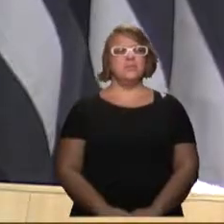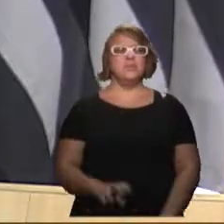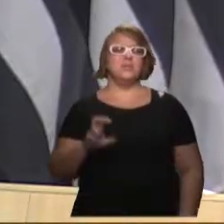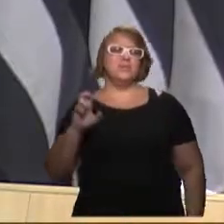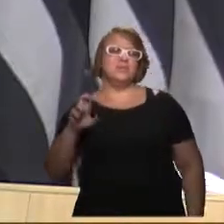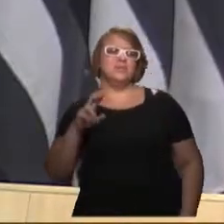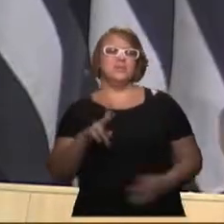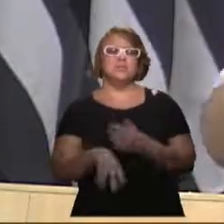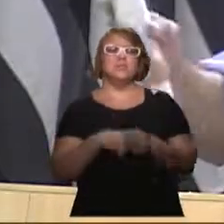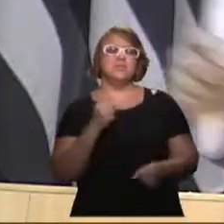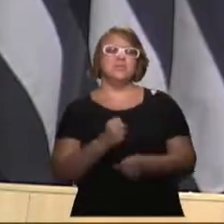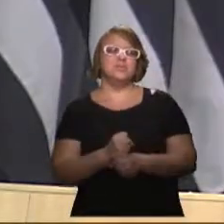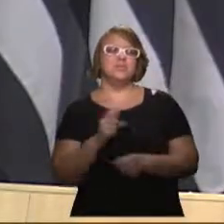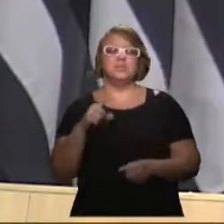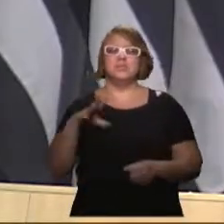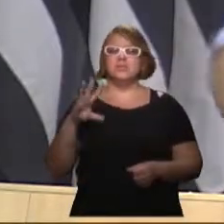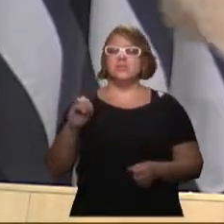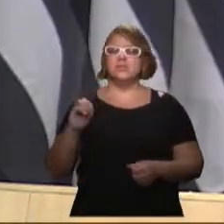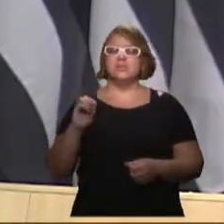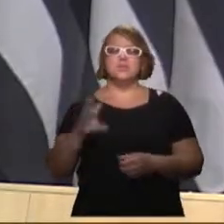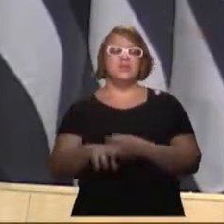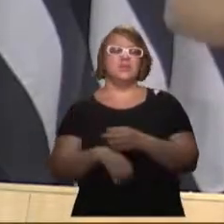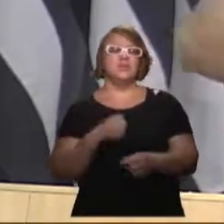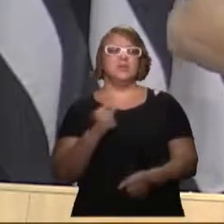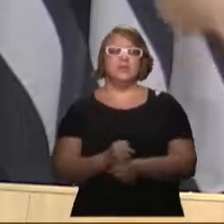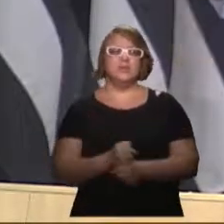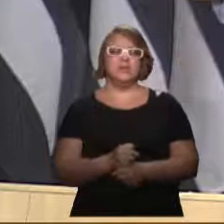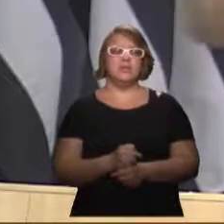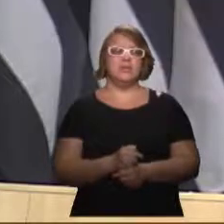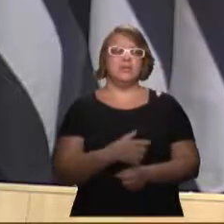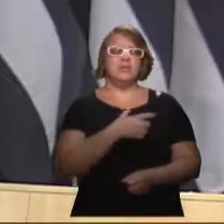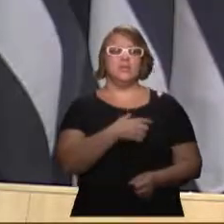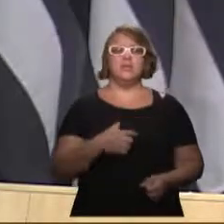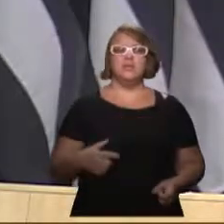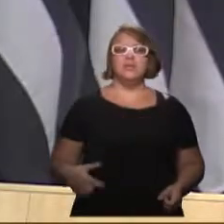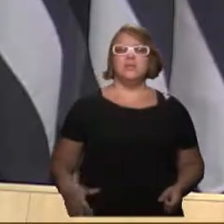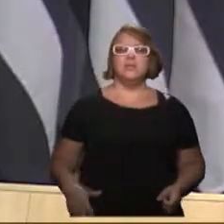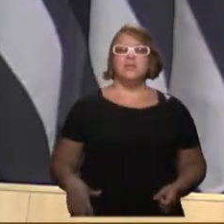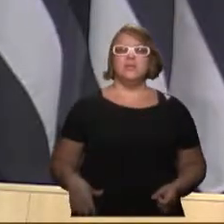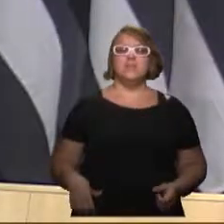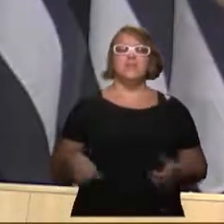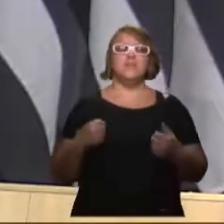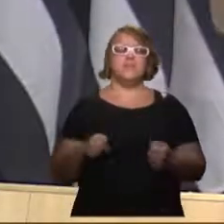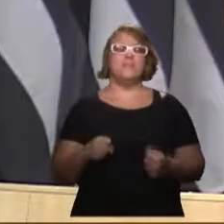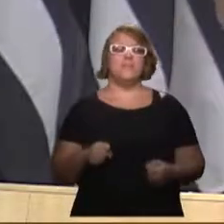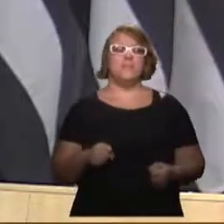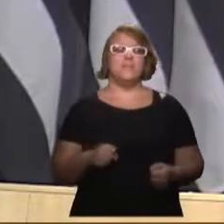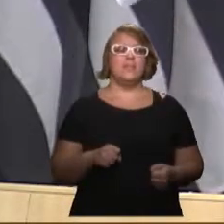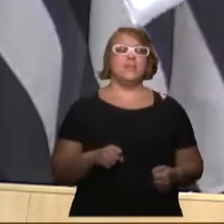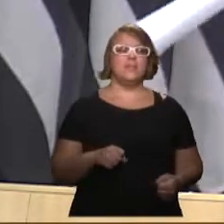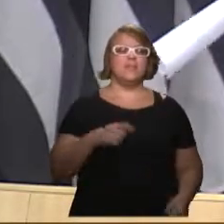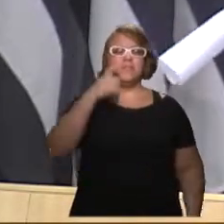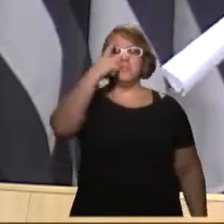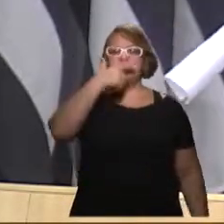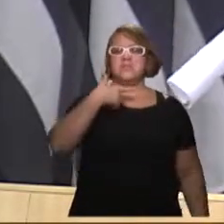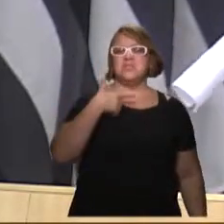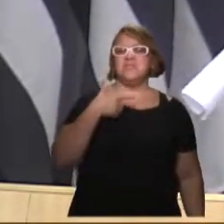5 anos, 10 anos, porque é comum. A coisa pública pode ser feia, pode ser de qualquer jeito, porque é de todo mundo, é do